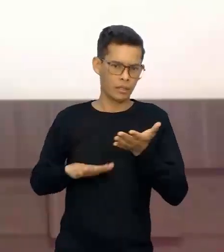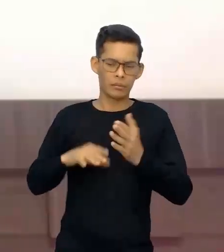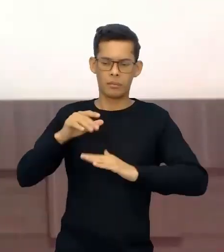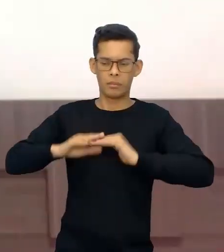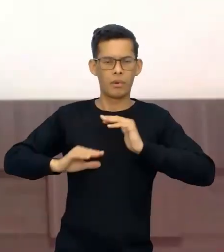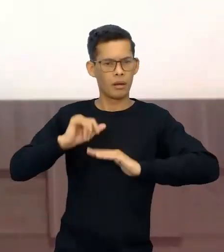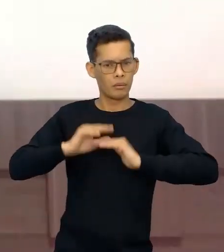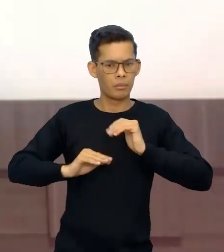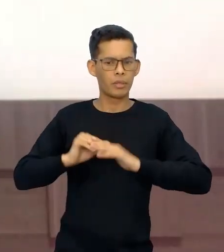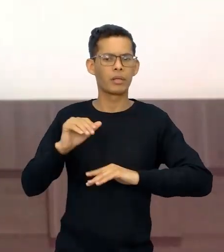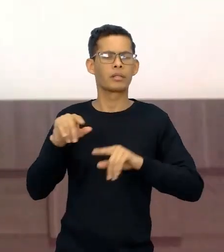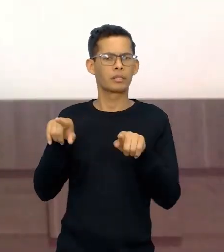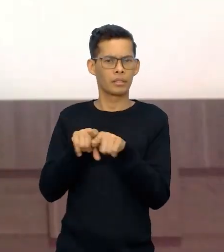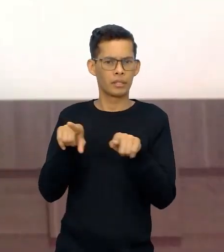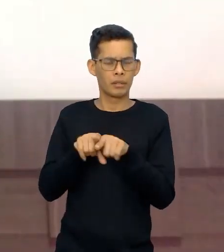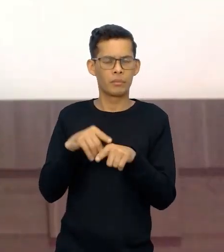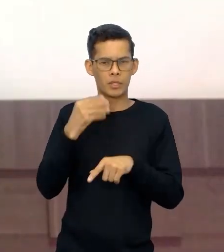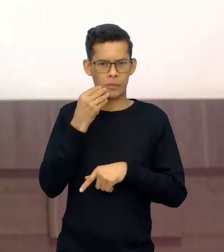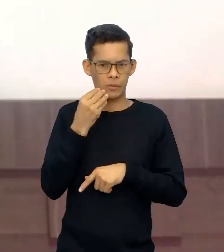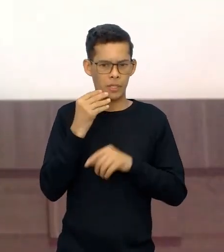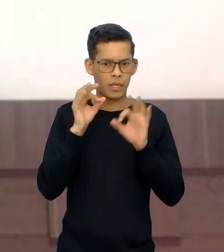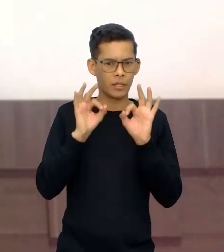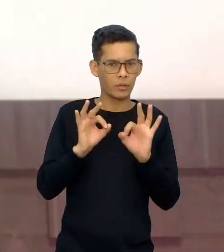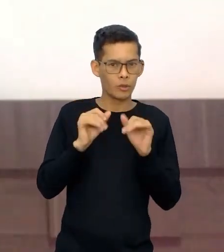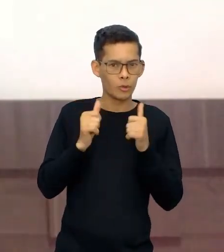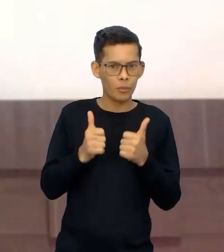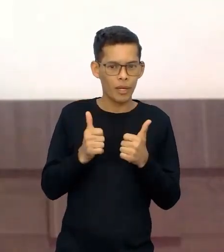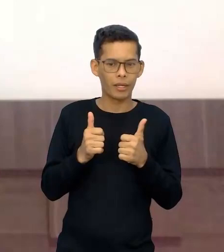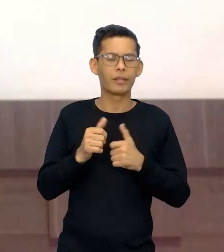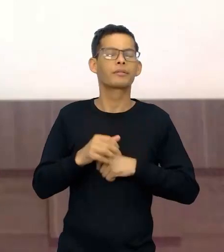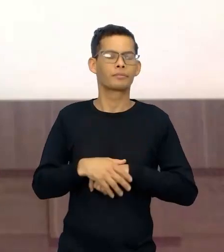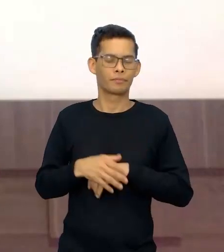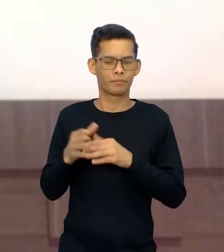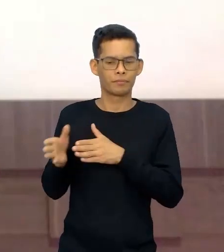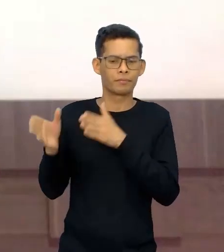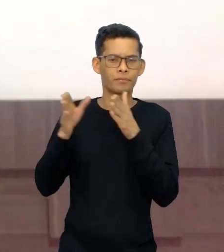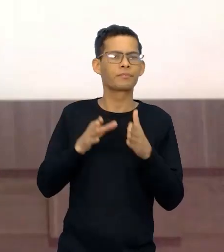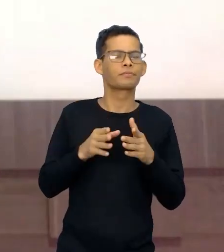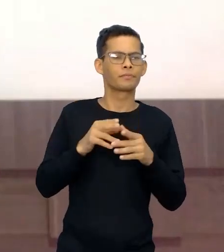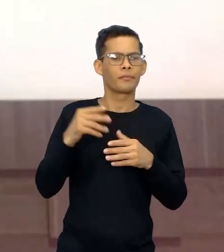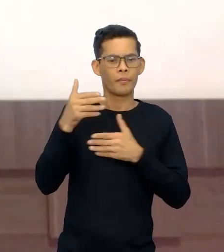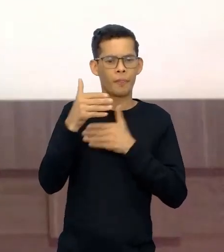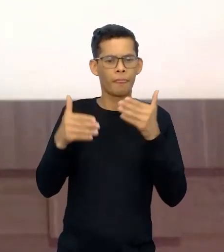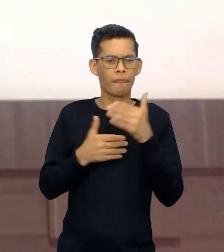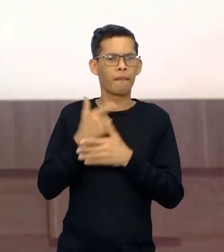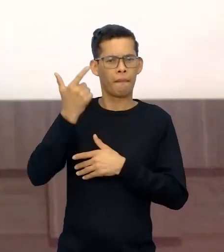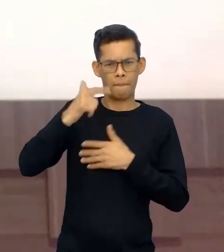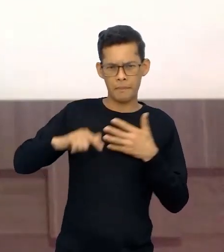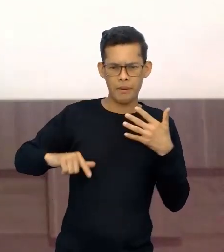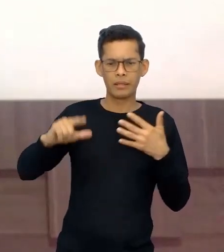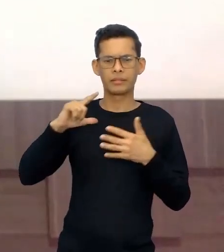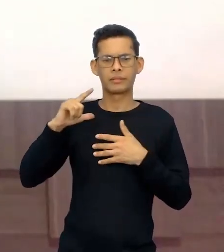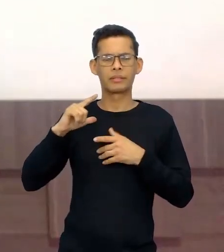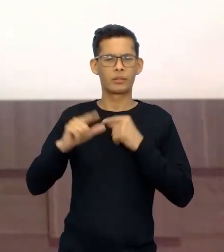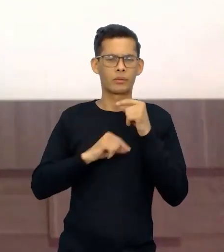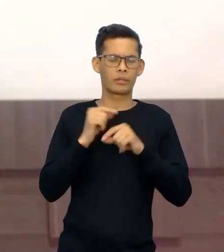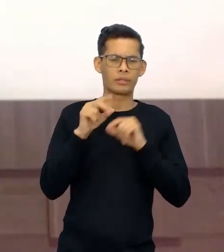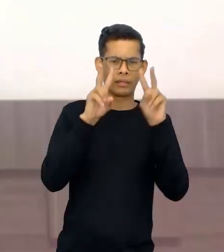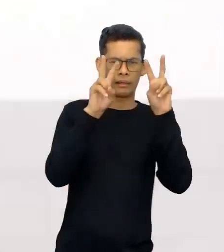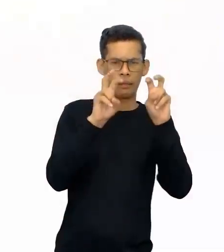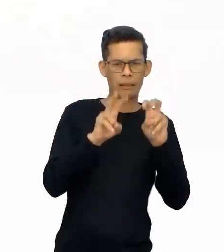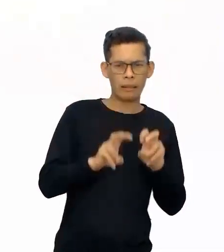práticas experimentais. Tudo bem? Bom, e aí no próximo slide, né, nós indicamos também todas as temáticas que